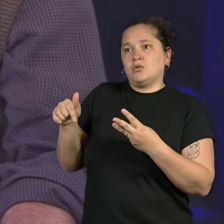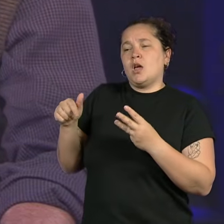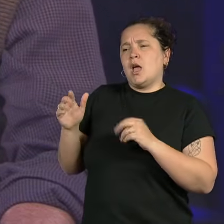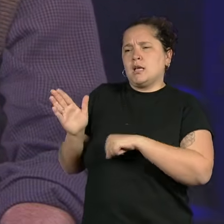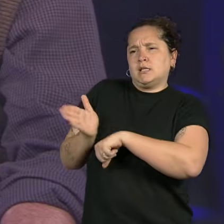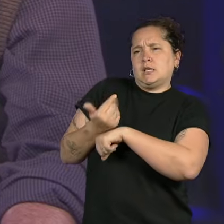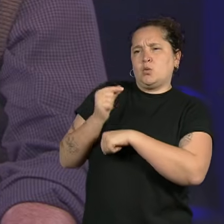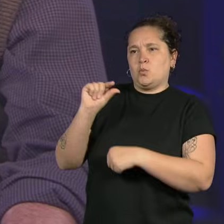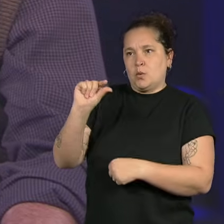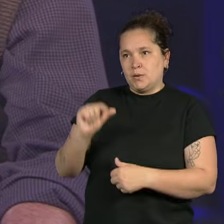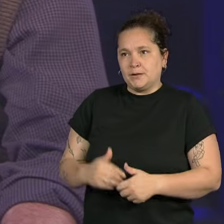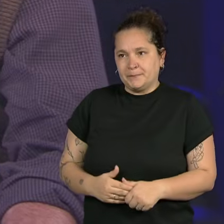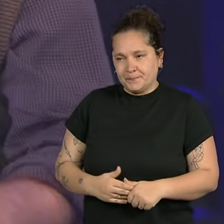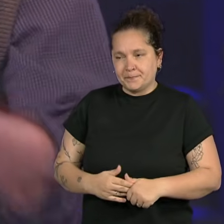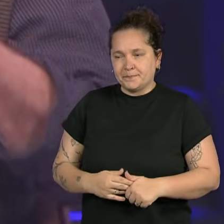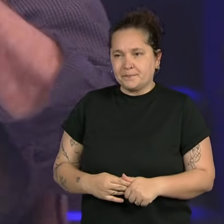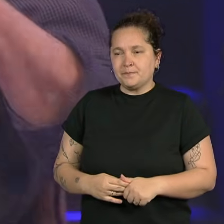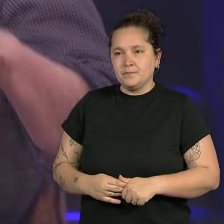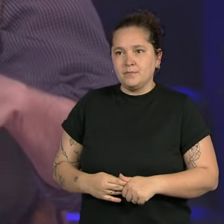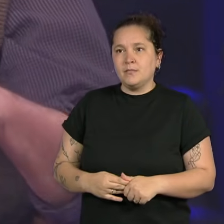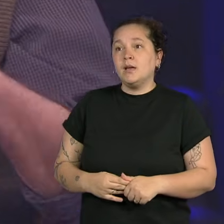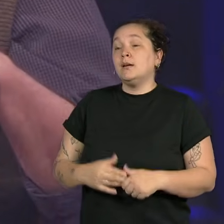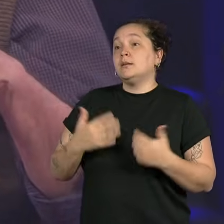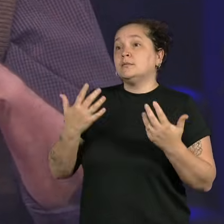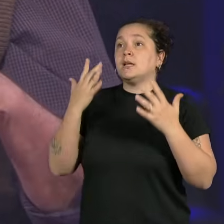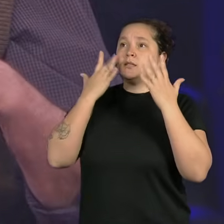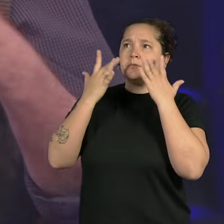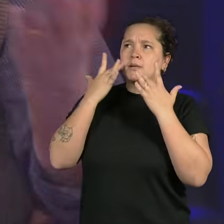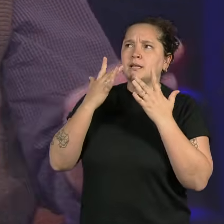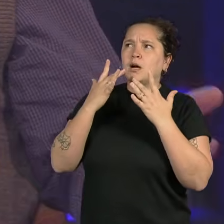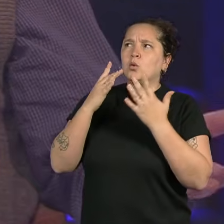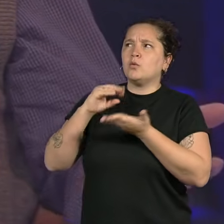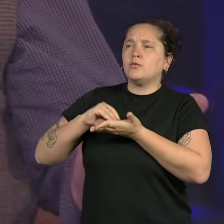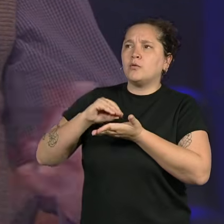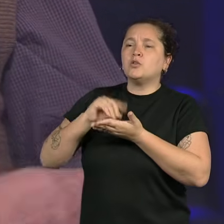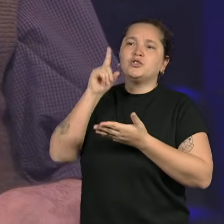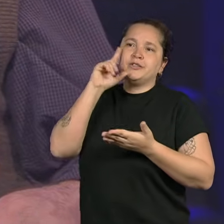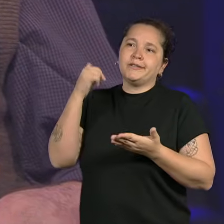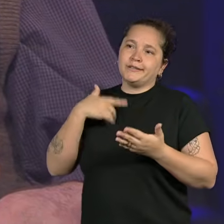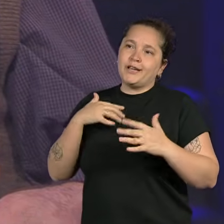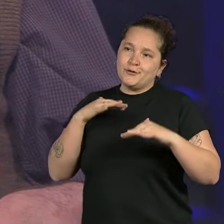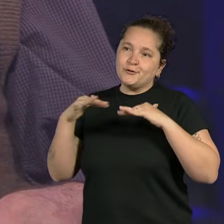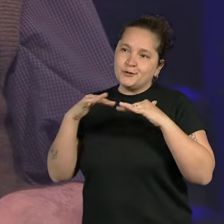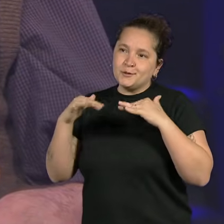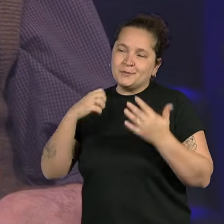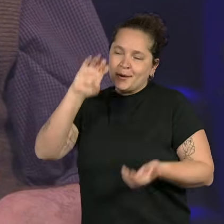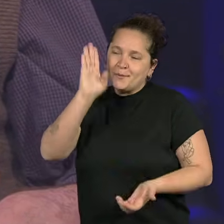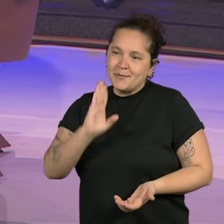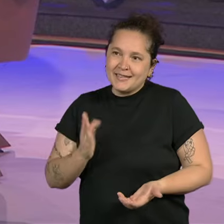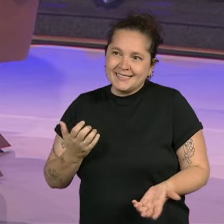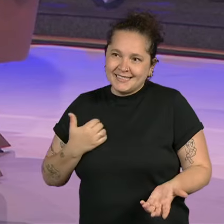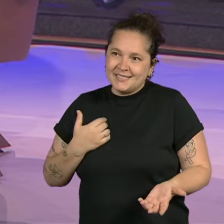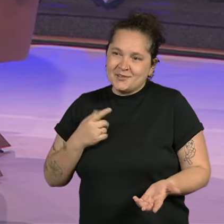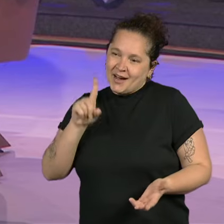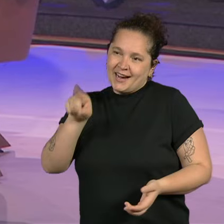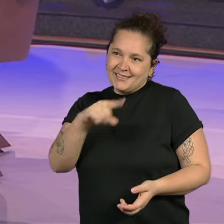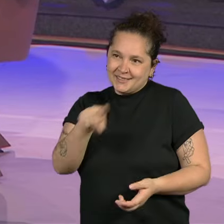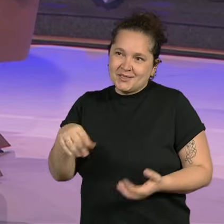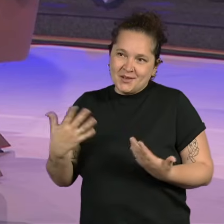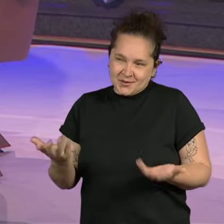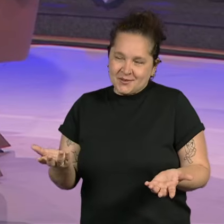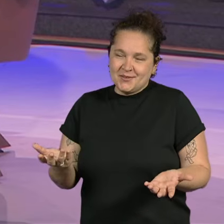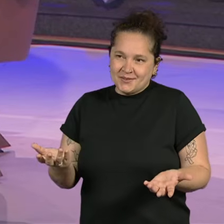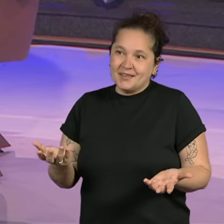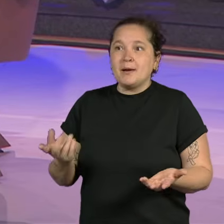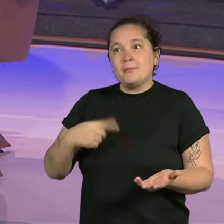cedo. E só não vai ter espetáculos nos dias de jogo de futebol, que ninguém é de ferro também. Pra